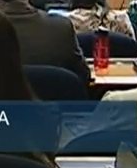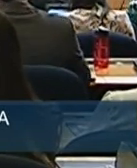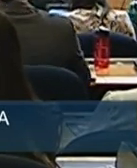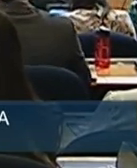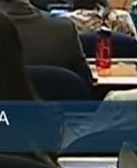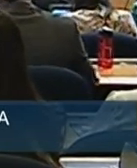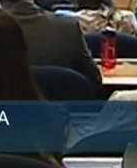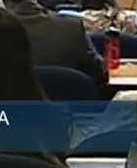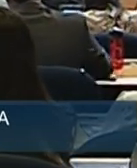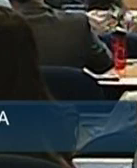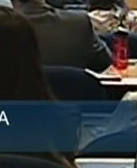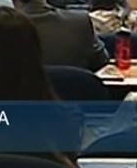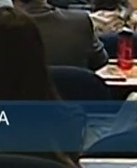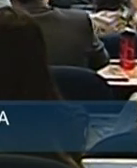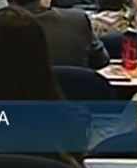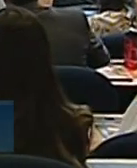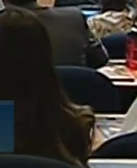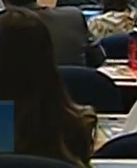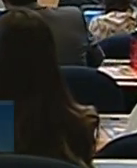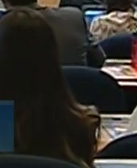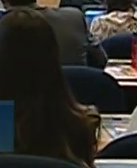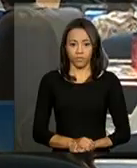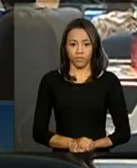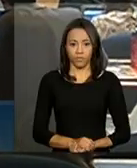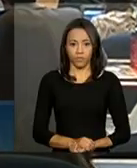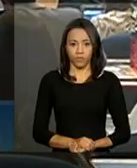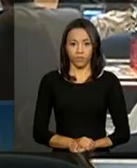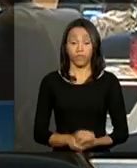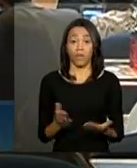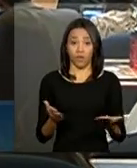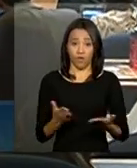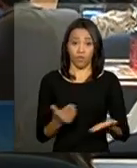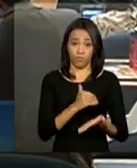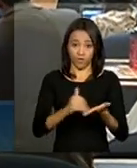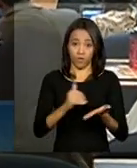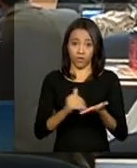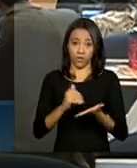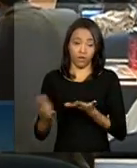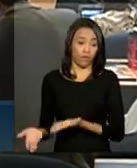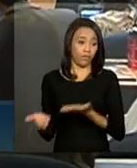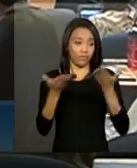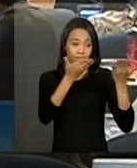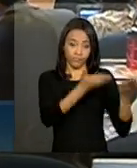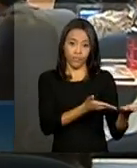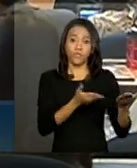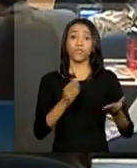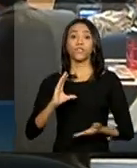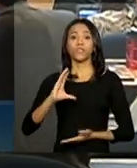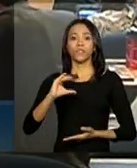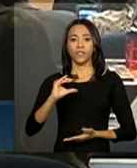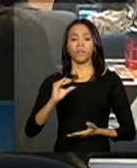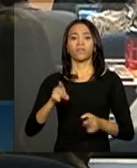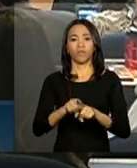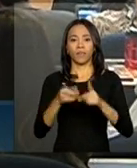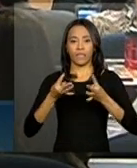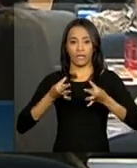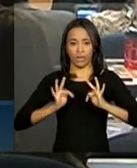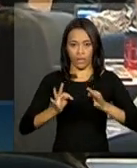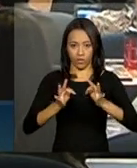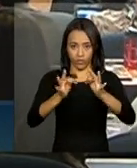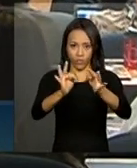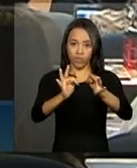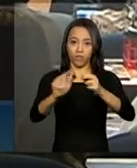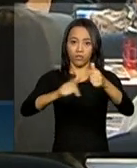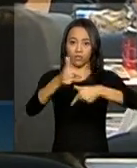palavra deixa passar antes pro secretário Carlos Gadelha secretário de Ciência Tecnologia insumos estratégicos do